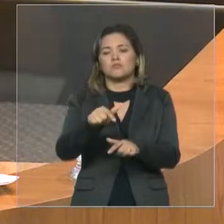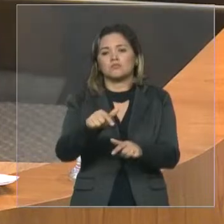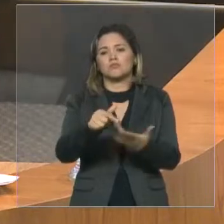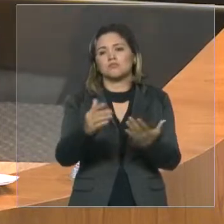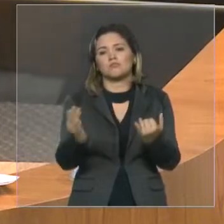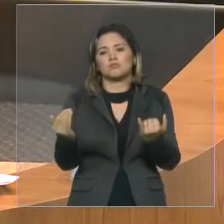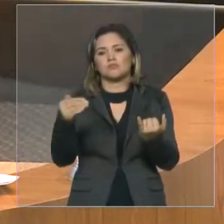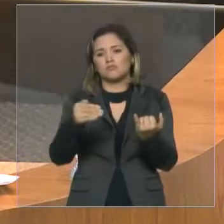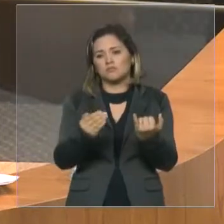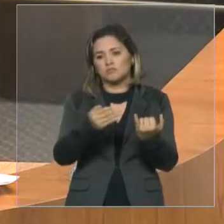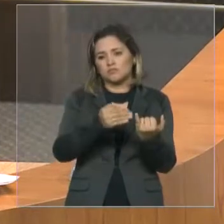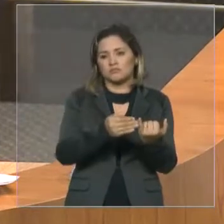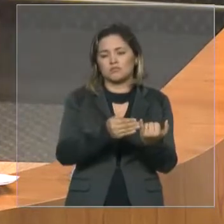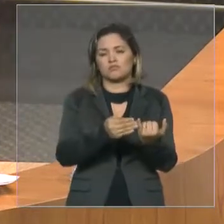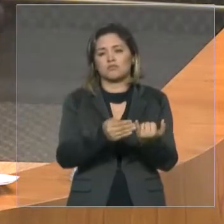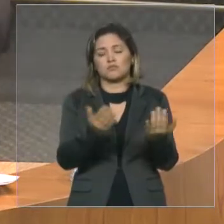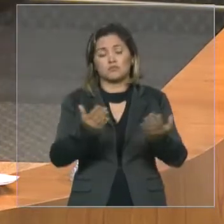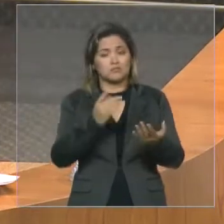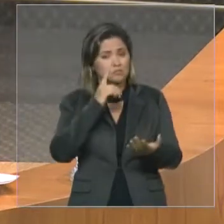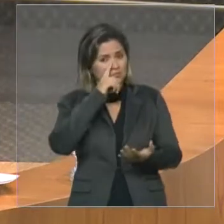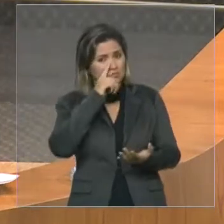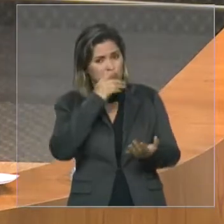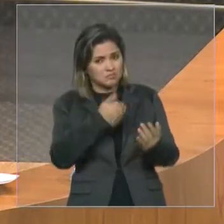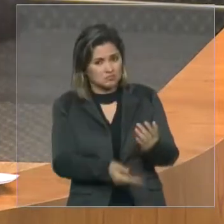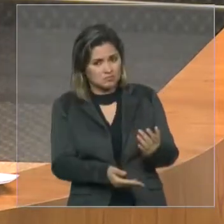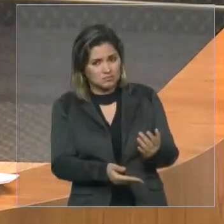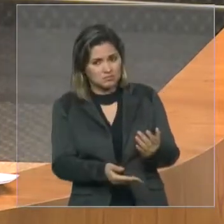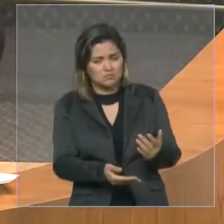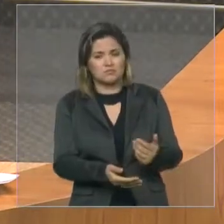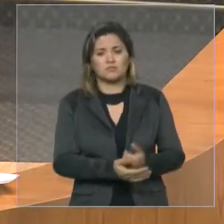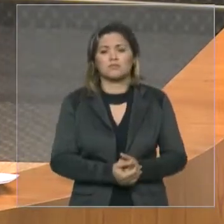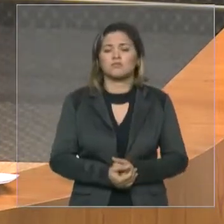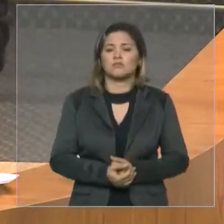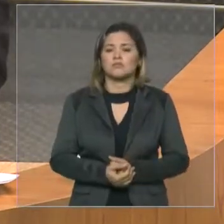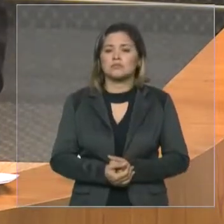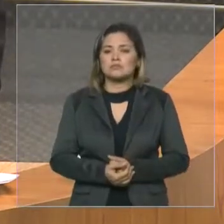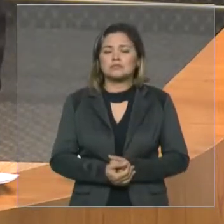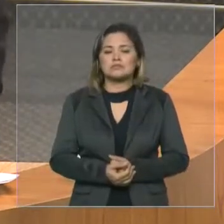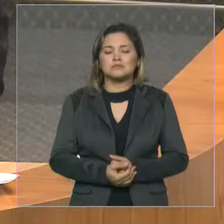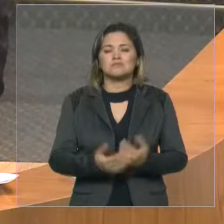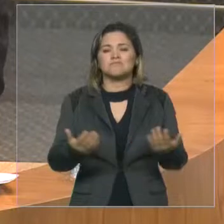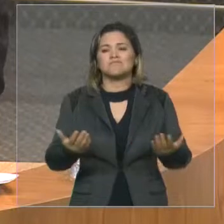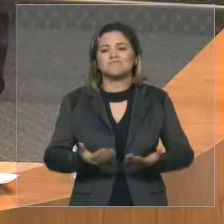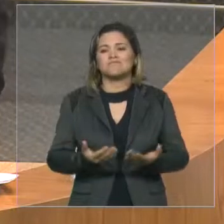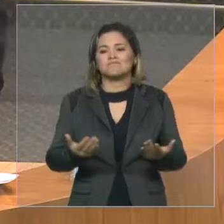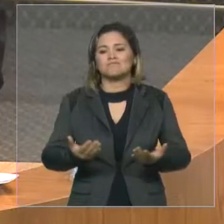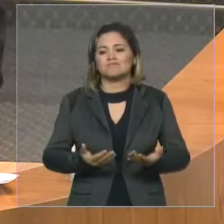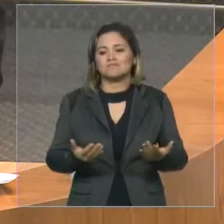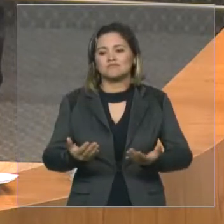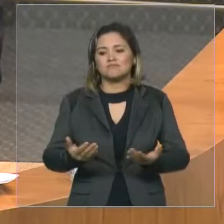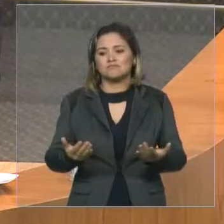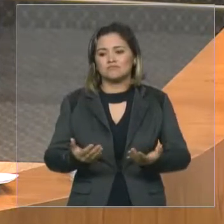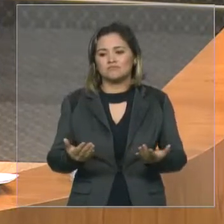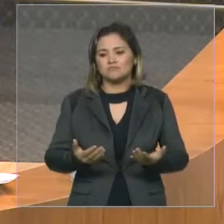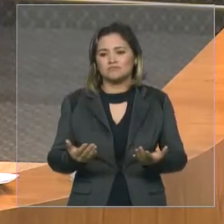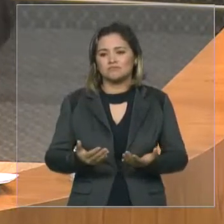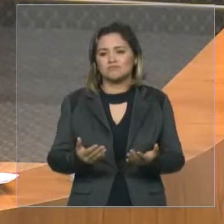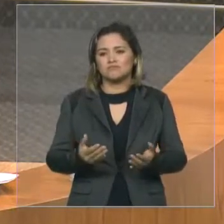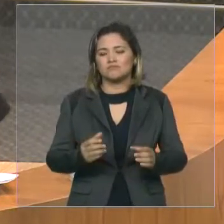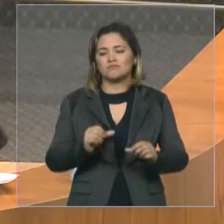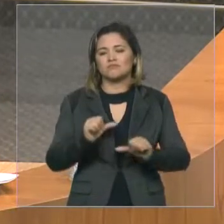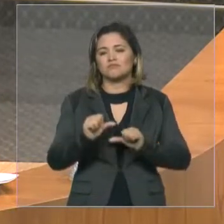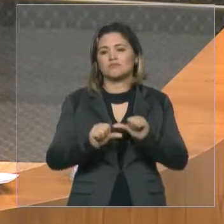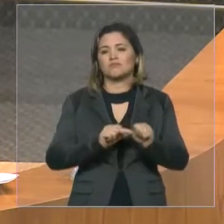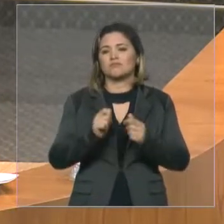Aí diluiu. Porque me dizer agora, depois de um tempo desse, que agora que percebeu que ferry-boat precisa ser controlado,